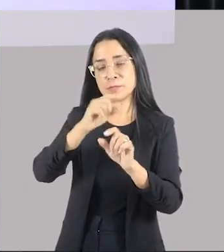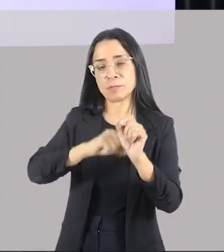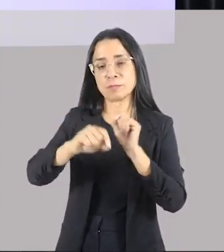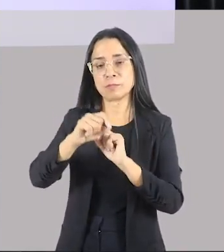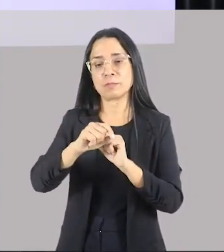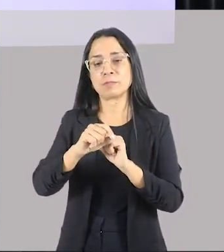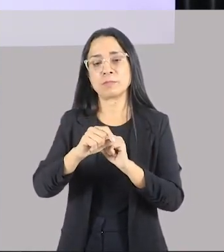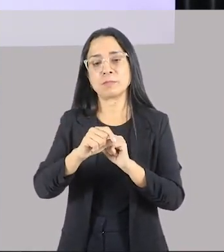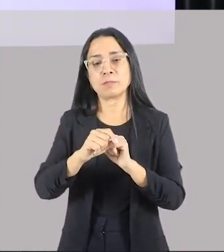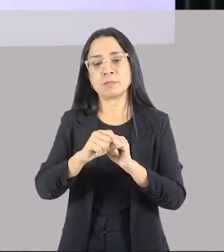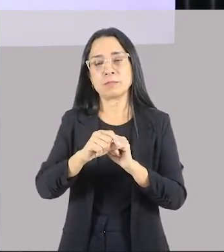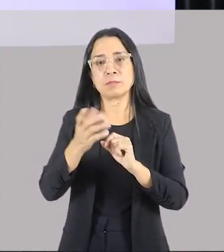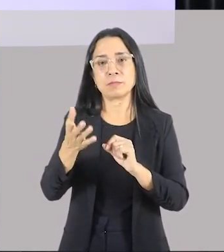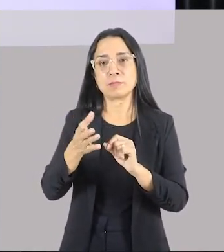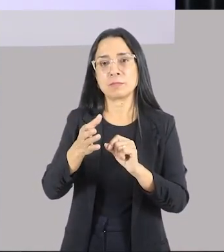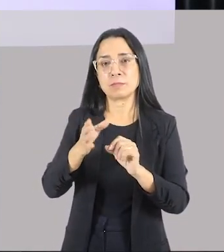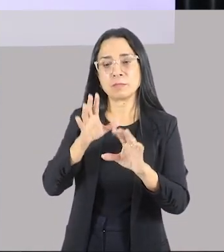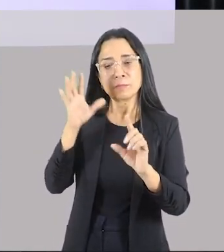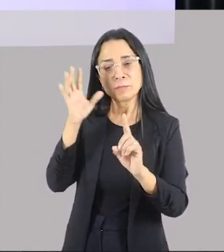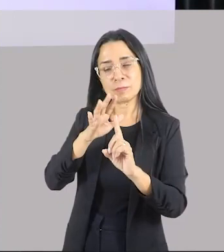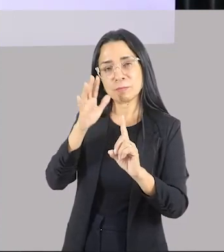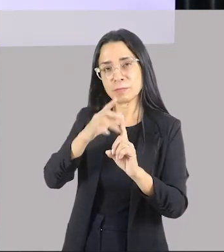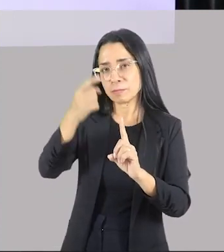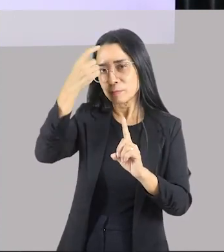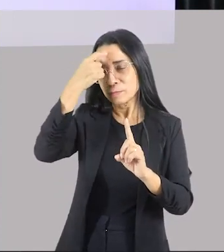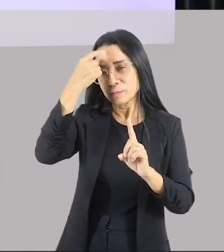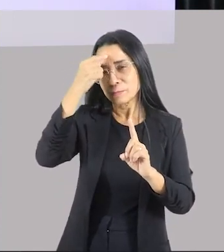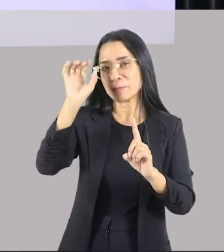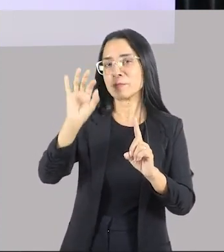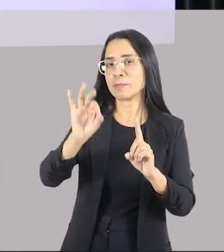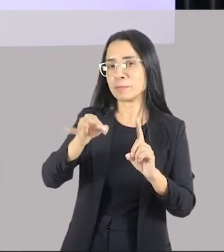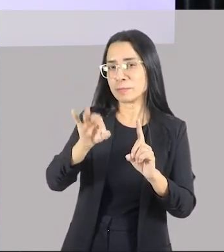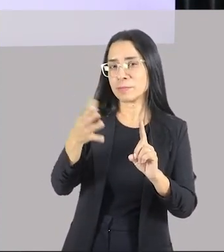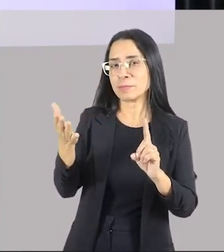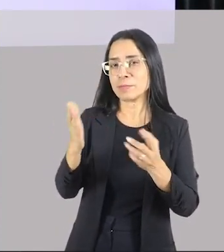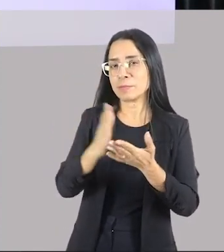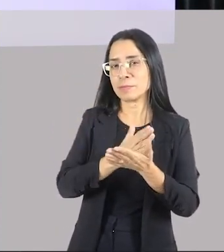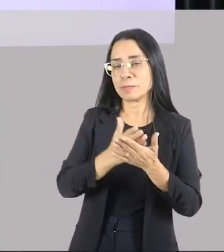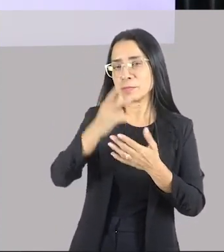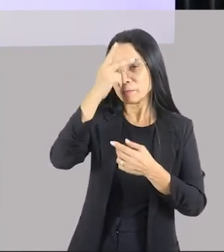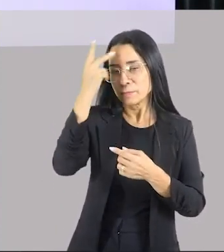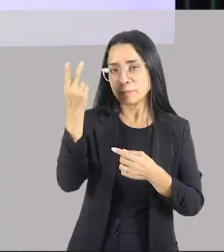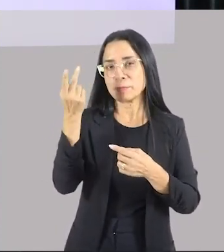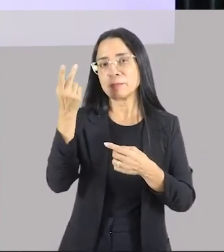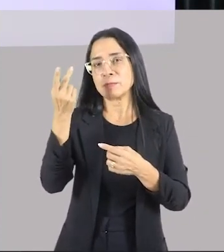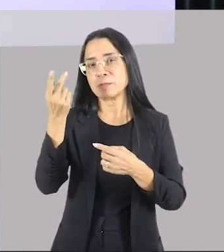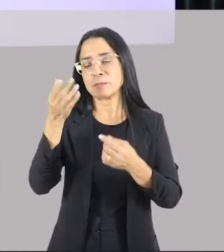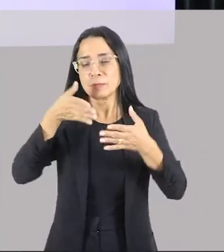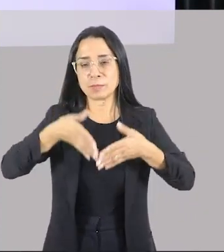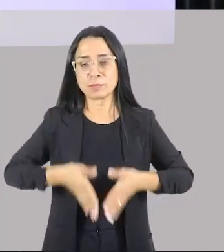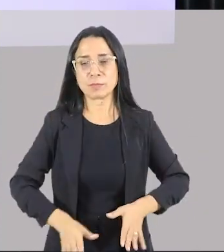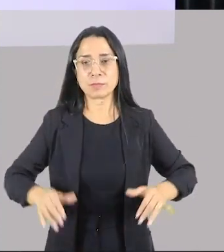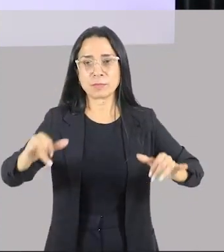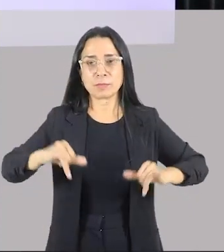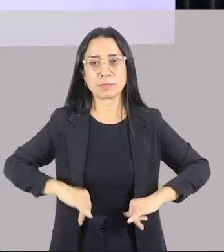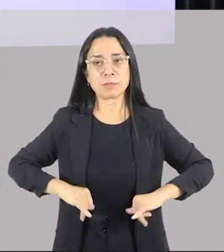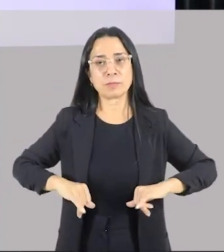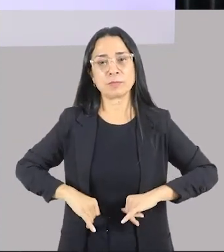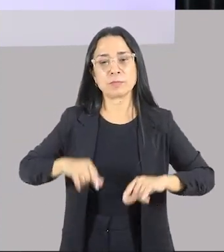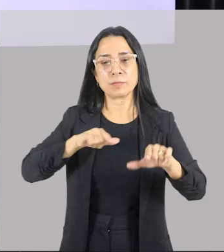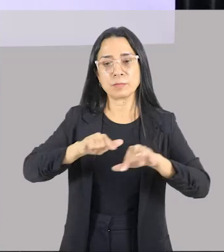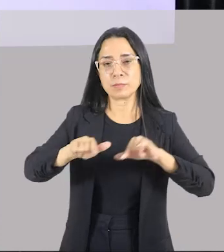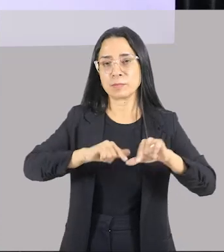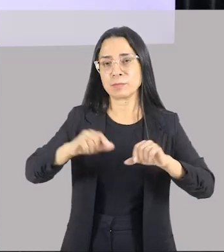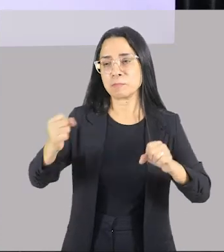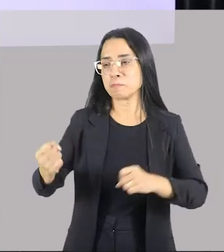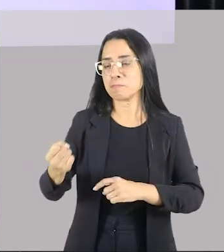as pessoas a pensarem que é assim mesmo, que alguns de fato nasceram para o sofrimento, para o trabalho mais pesado,